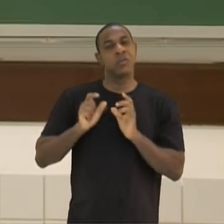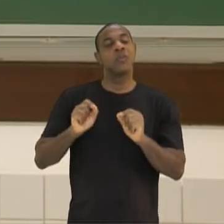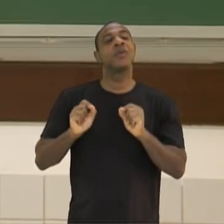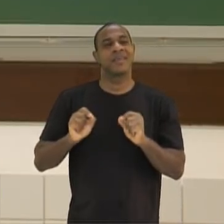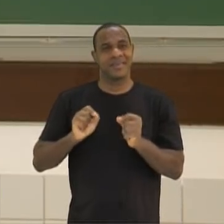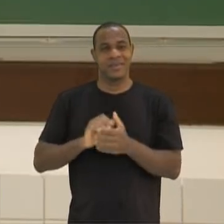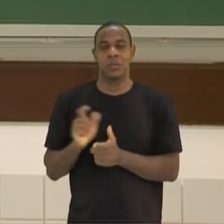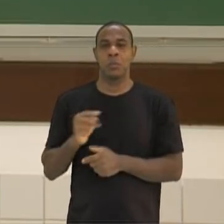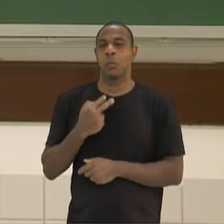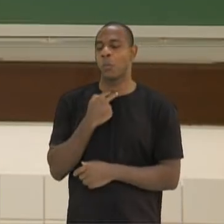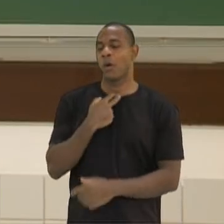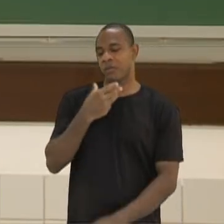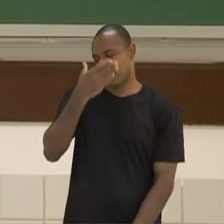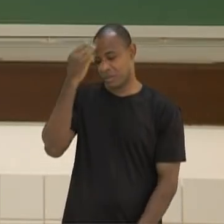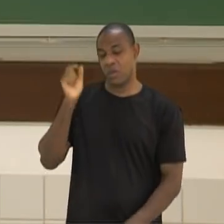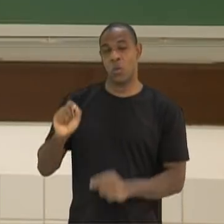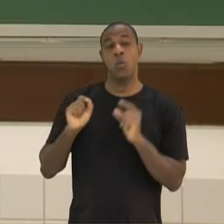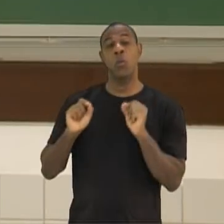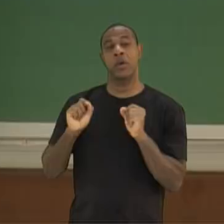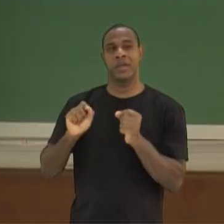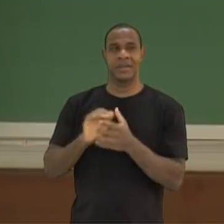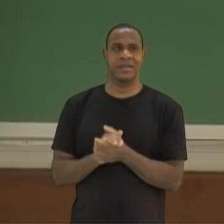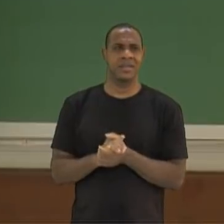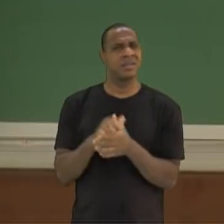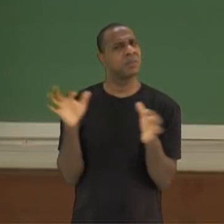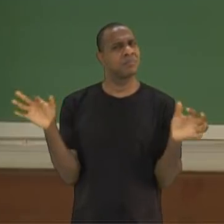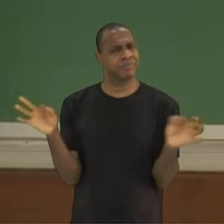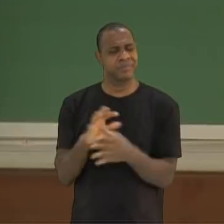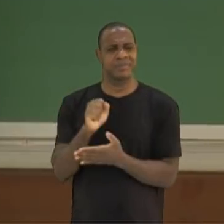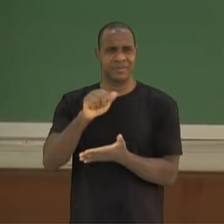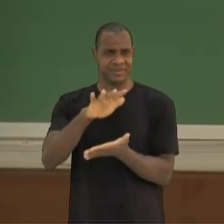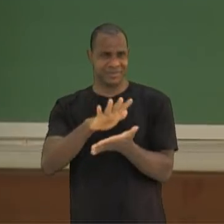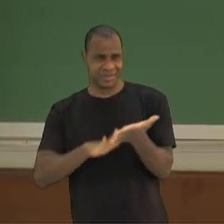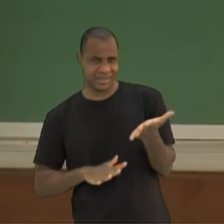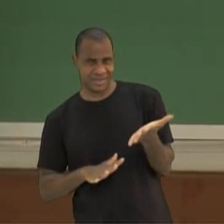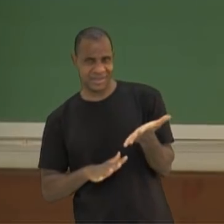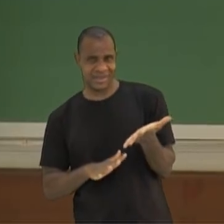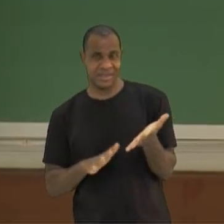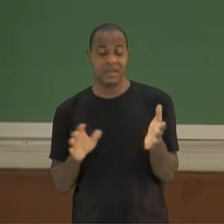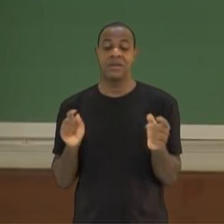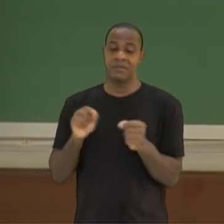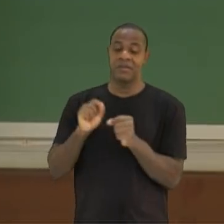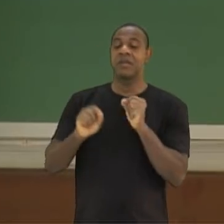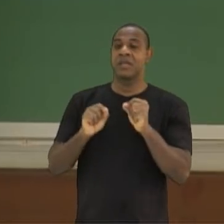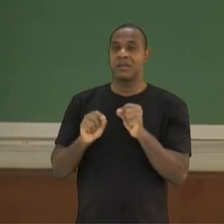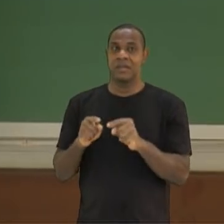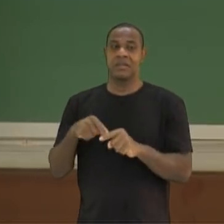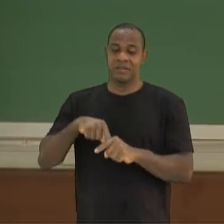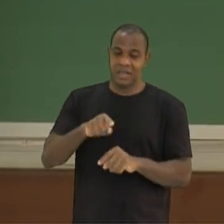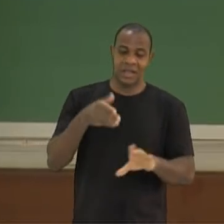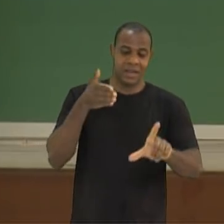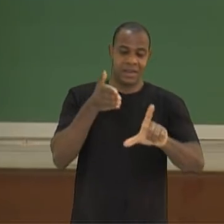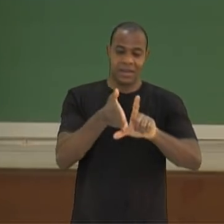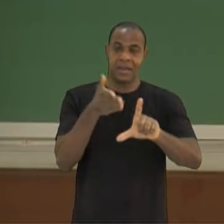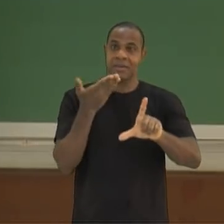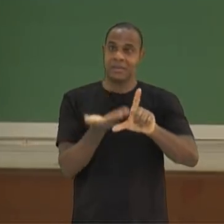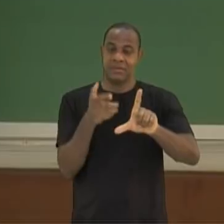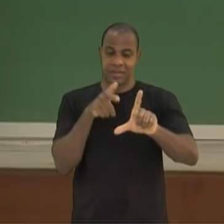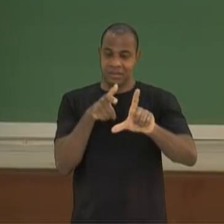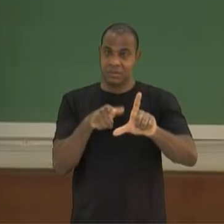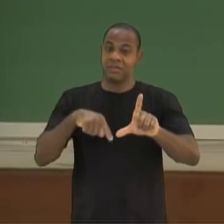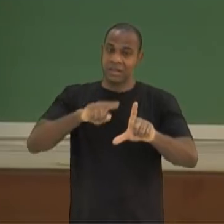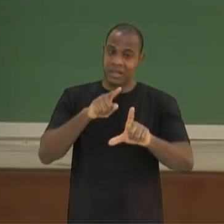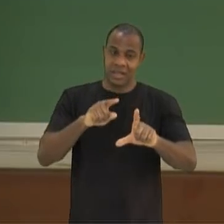não pode esquecer de... Depois que você terminou a tua atividade, o que você vai fazer? Vai lá e marca como concluída, não